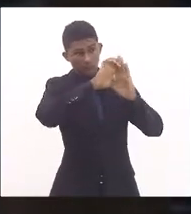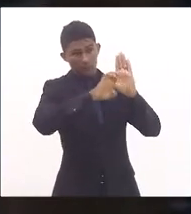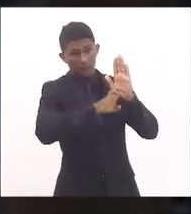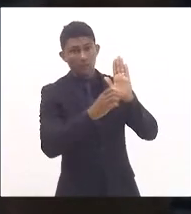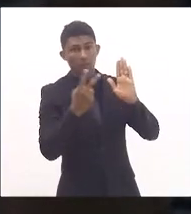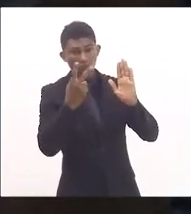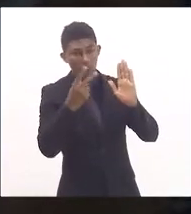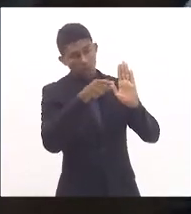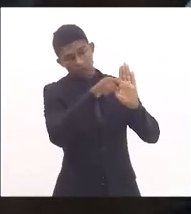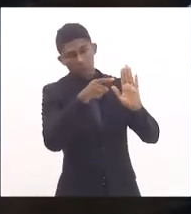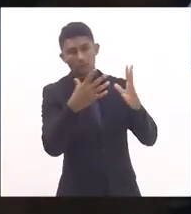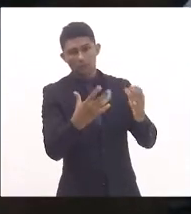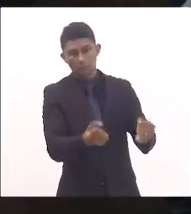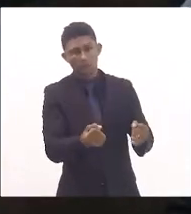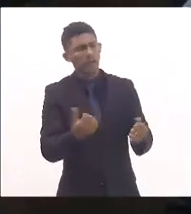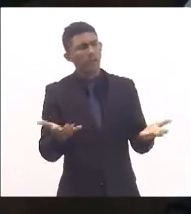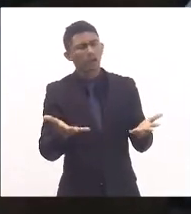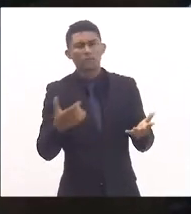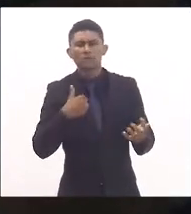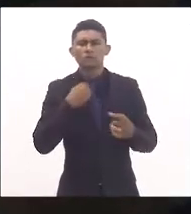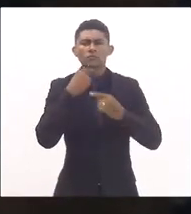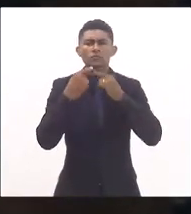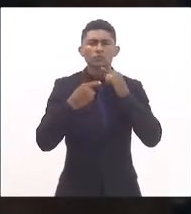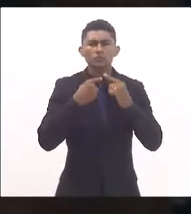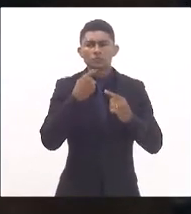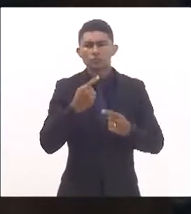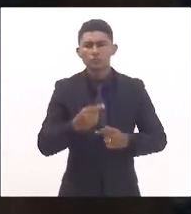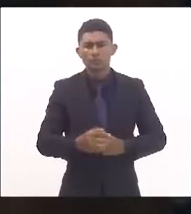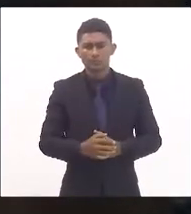acolhidas e ficou essa dúvida agora sobre...